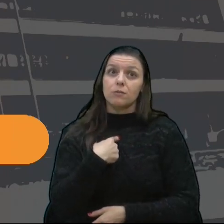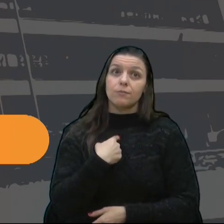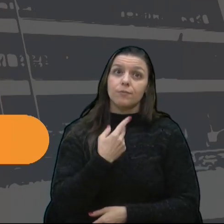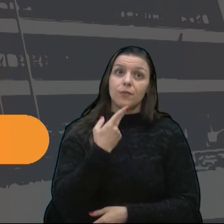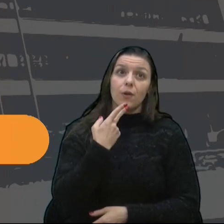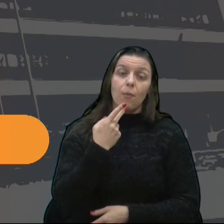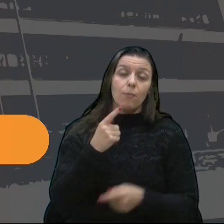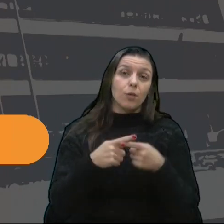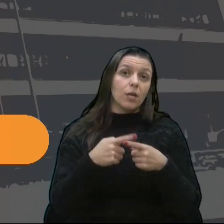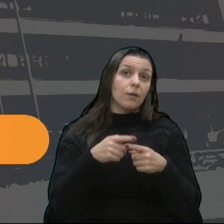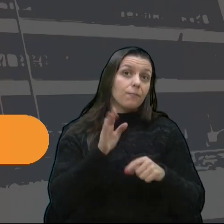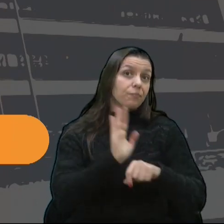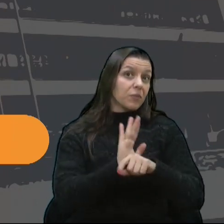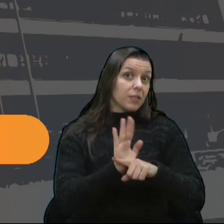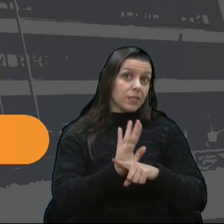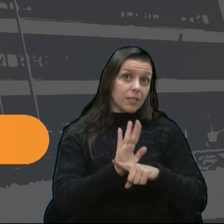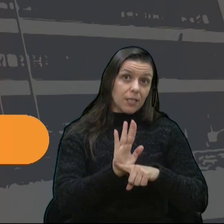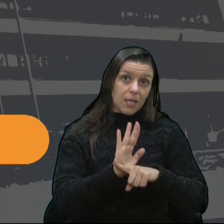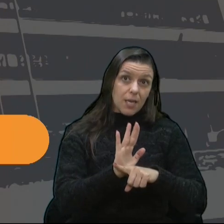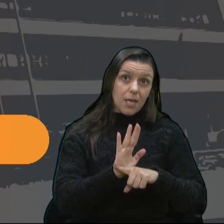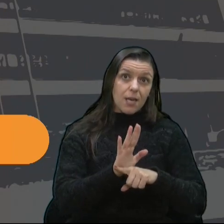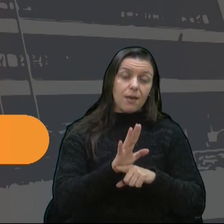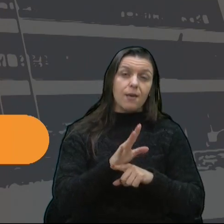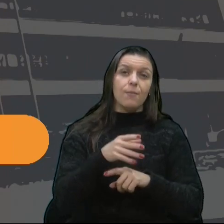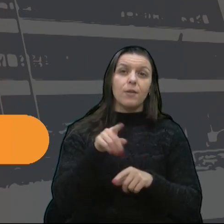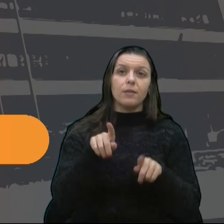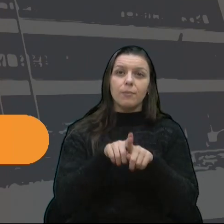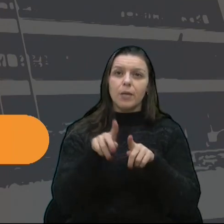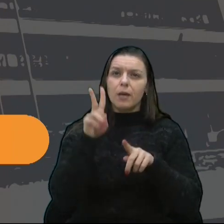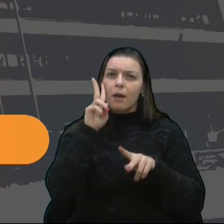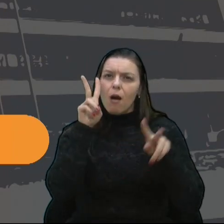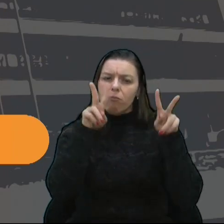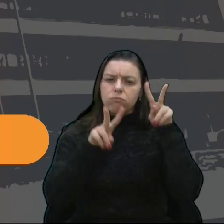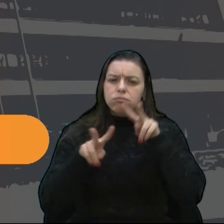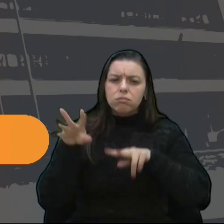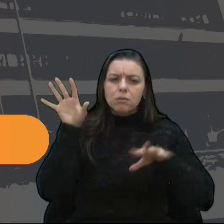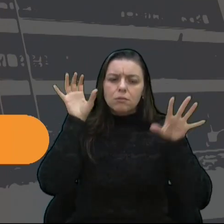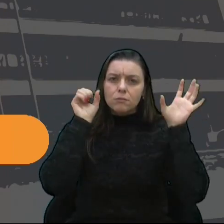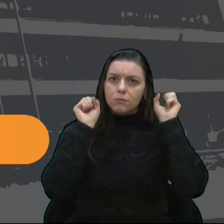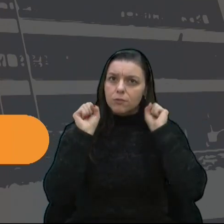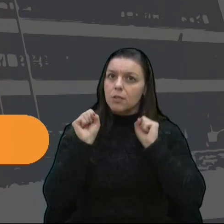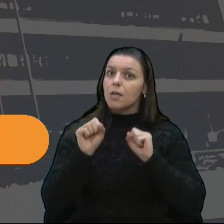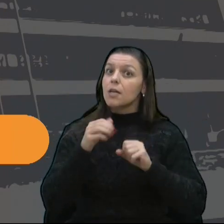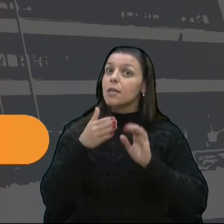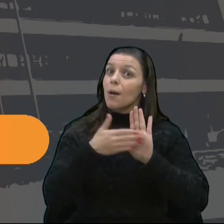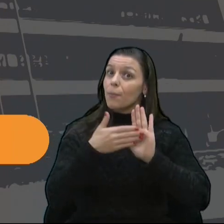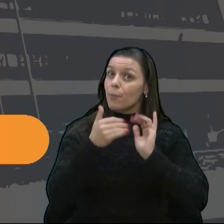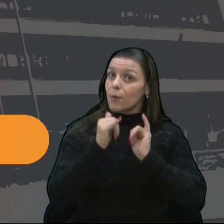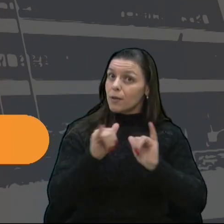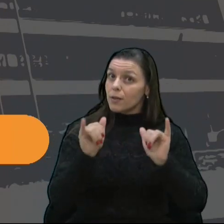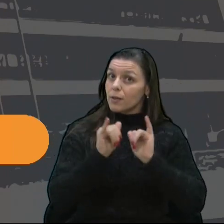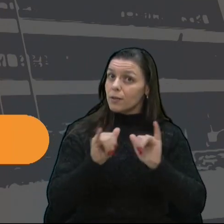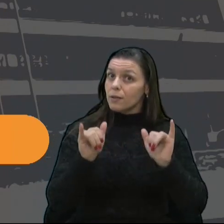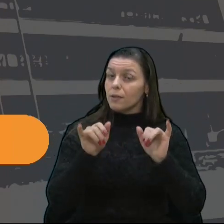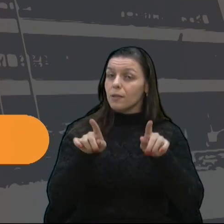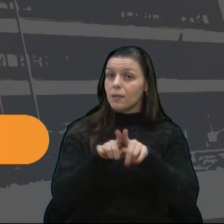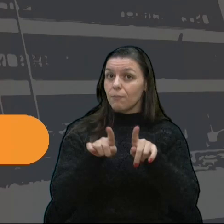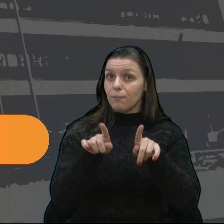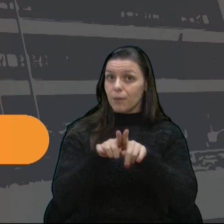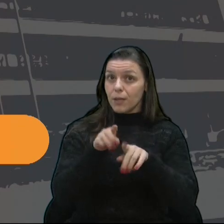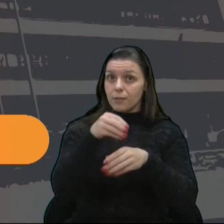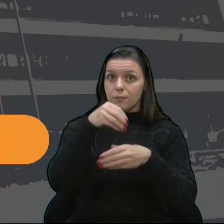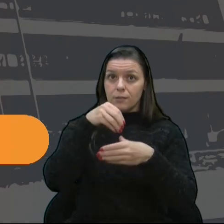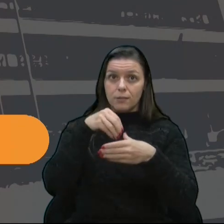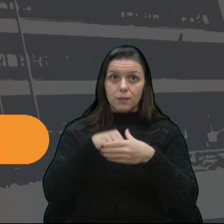cinema e o audiovisual, vamos falar o audiovisual, né? E a propaganda está dentro do audiovisual,